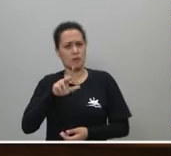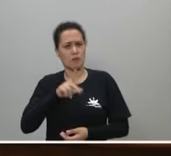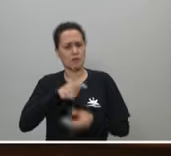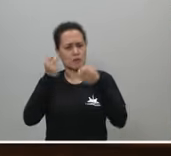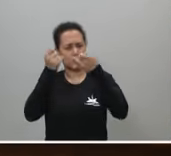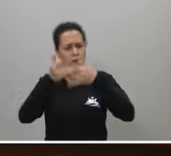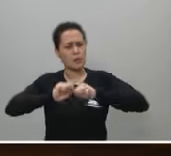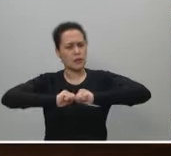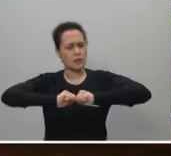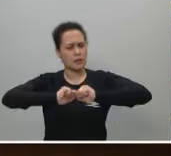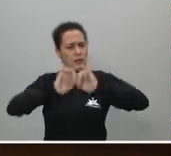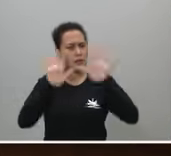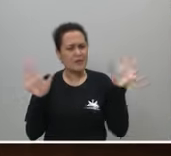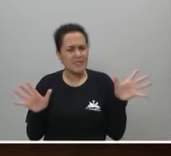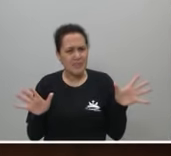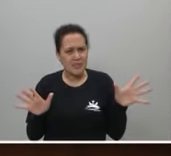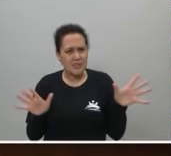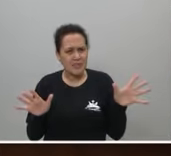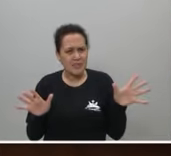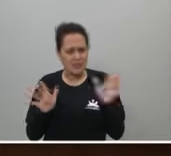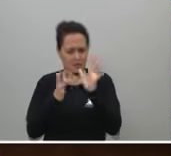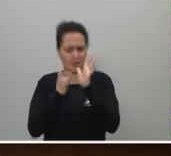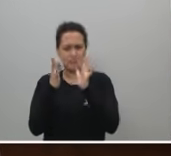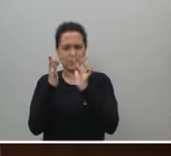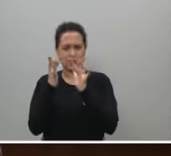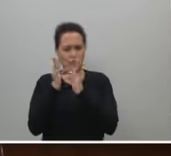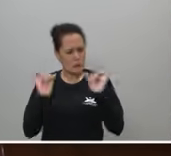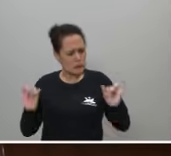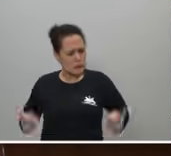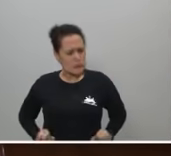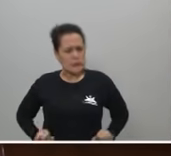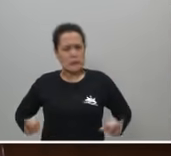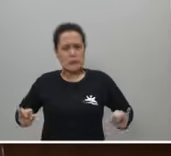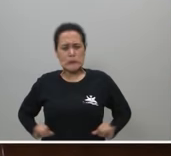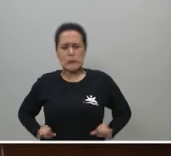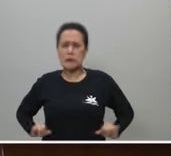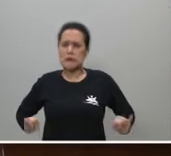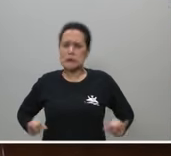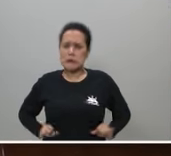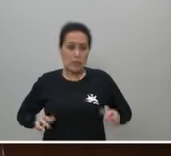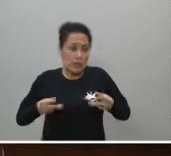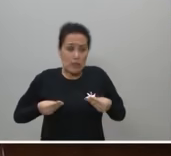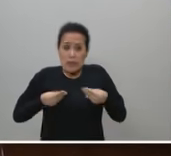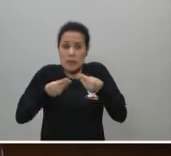Jesus que deu a vida. Ele falou tantas vezes isso,